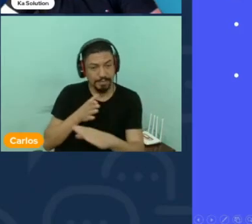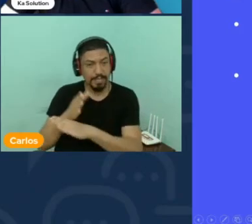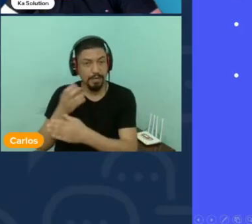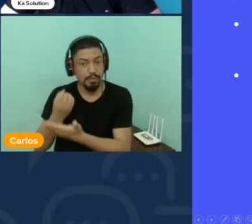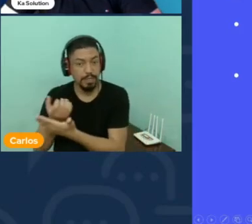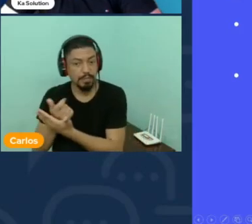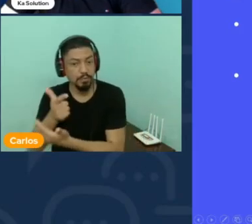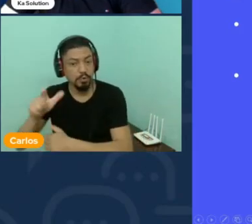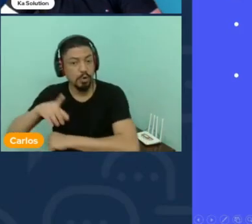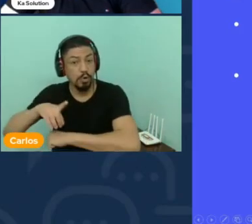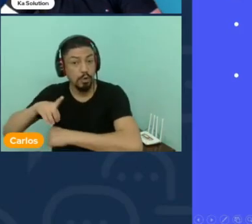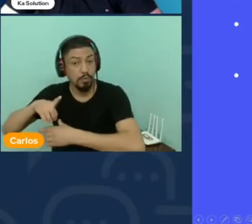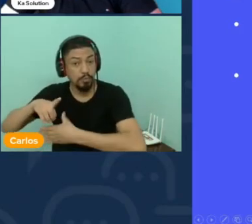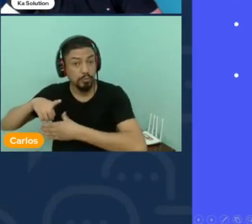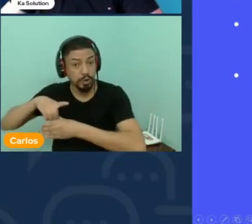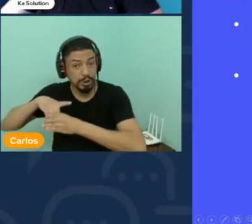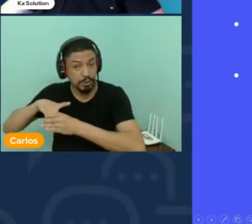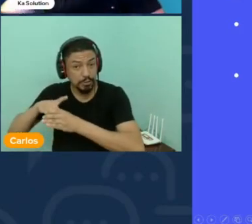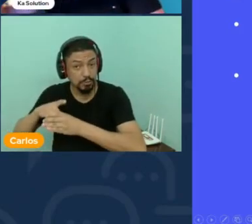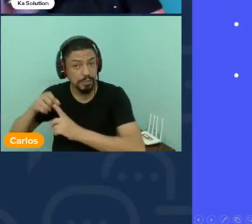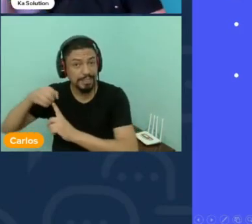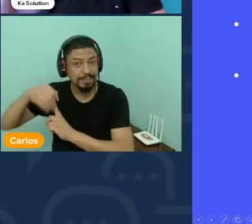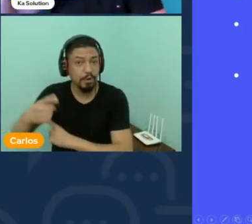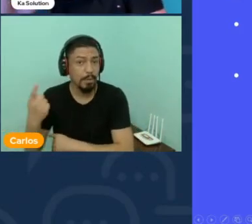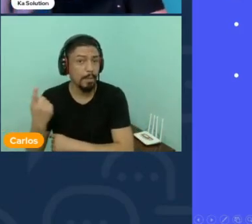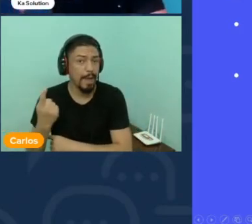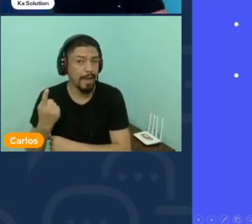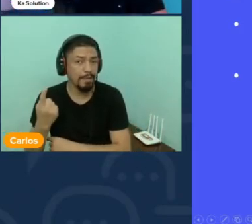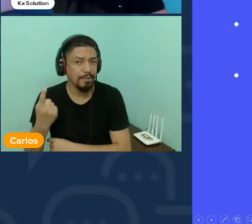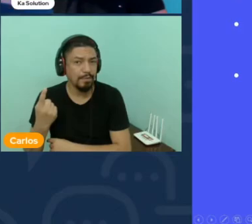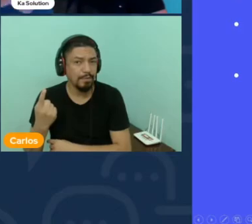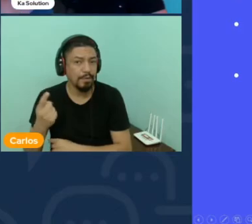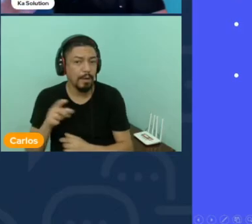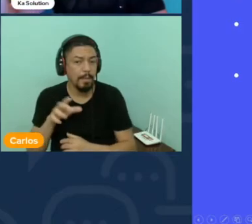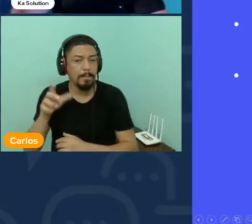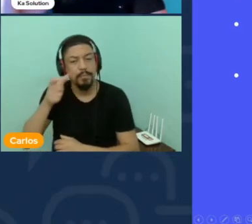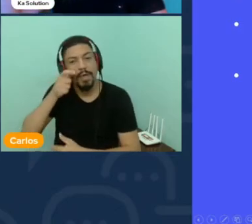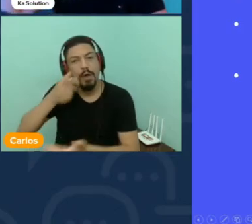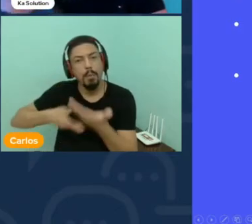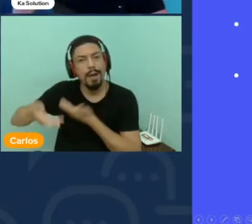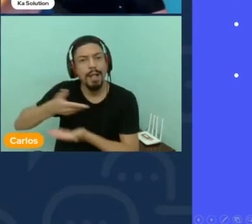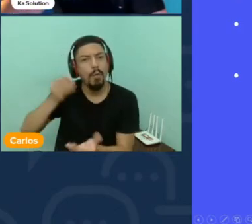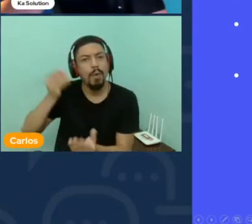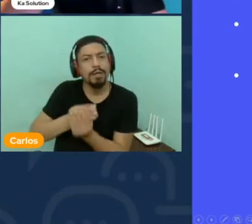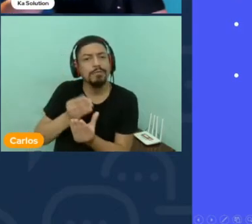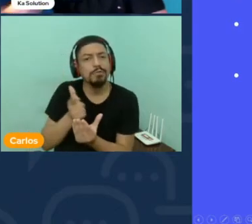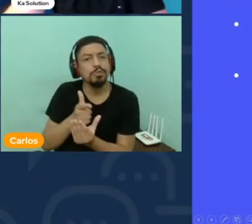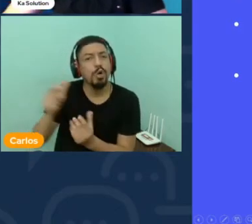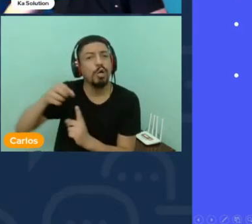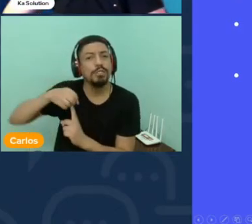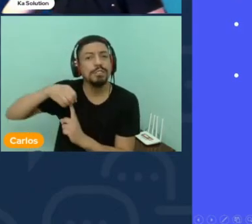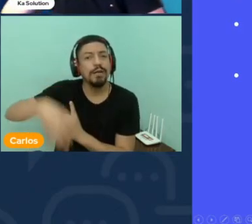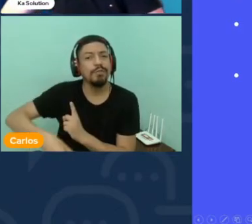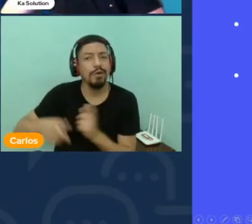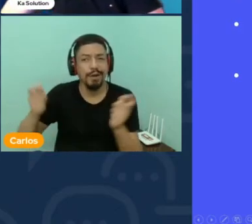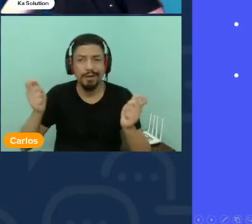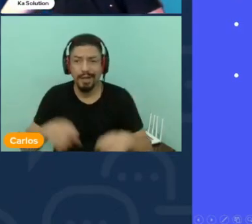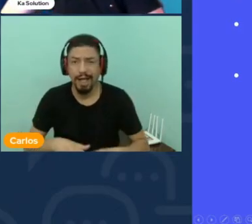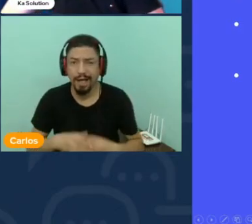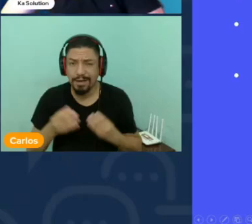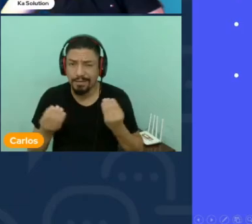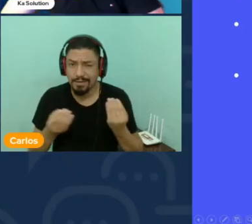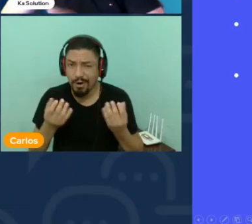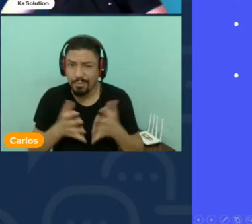minha instância 1? Os dados que estão em outro disco, de outro servidor, como é que eu